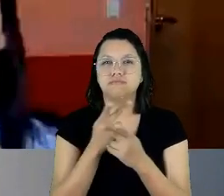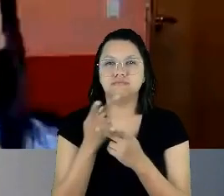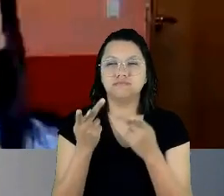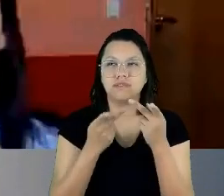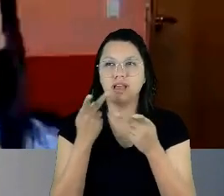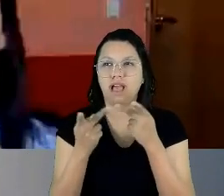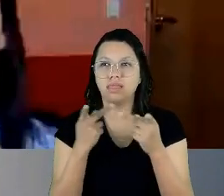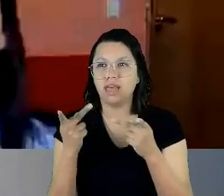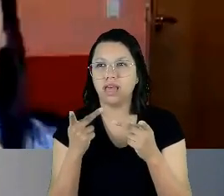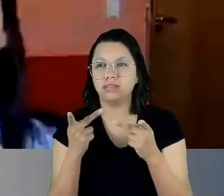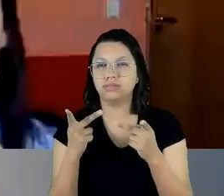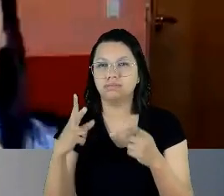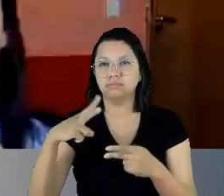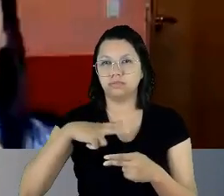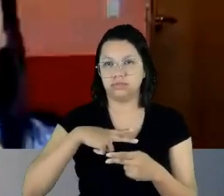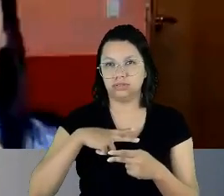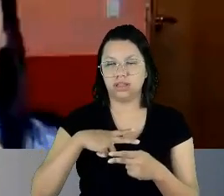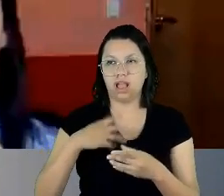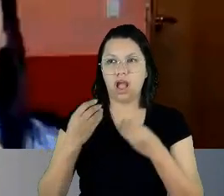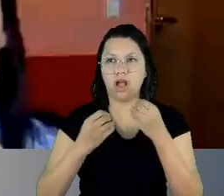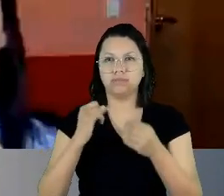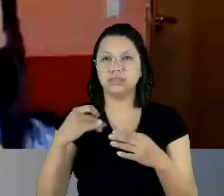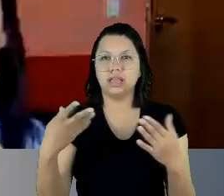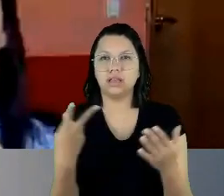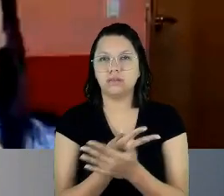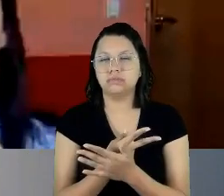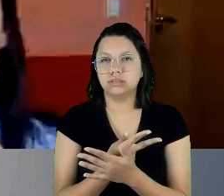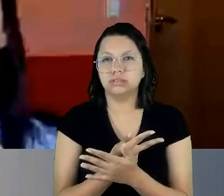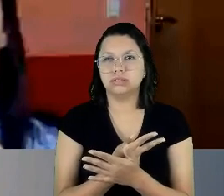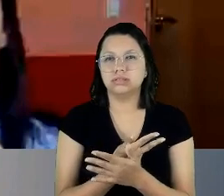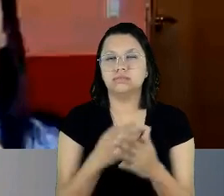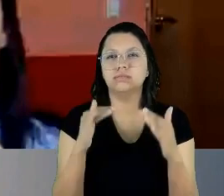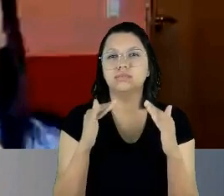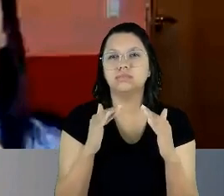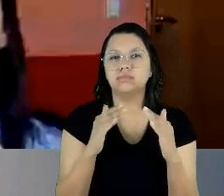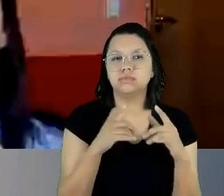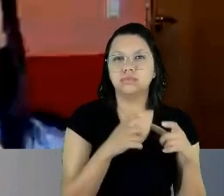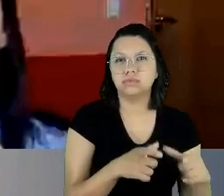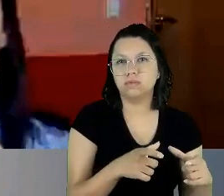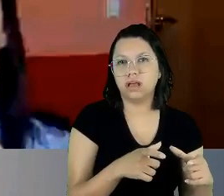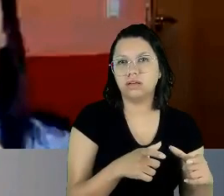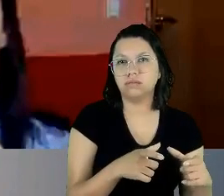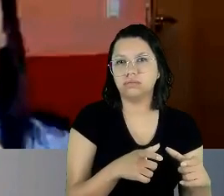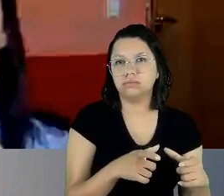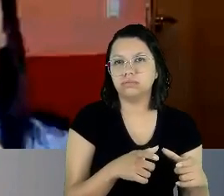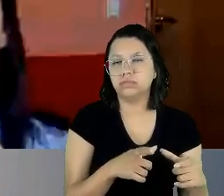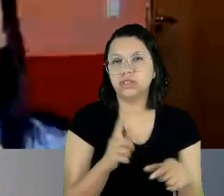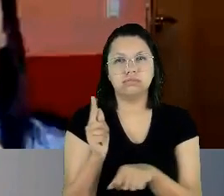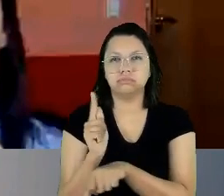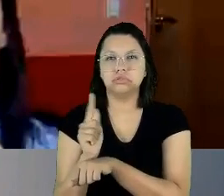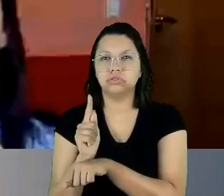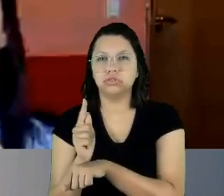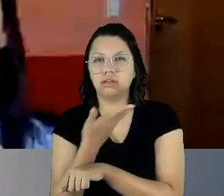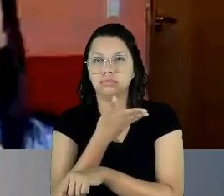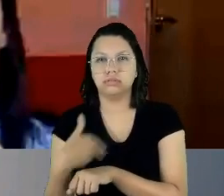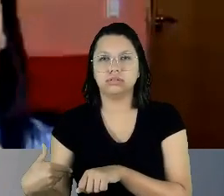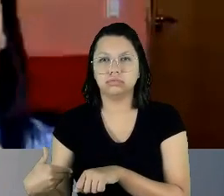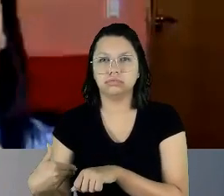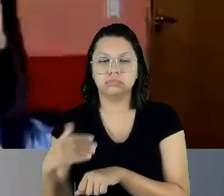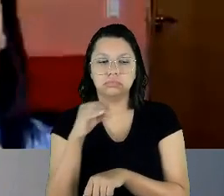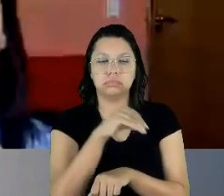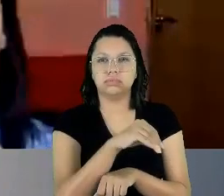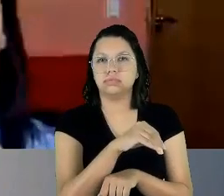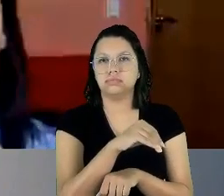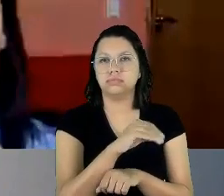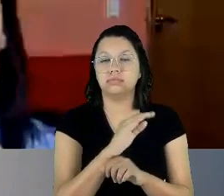noção de privacidade, como se ela ocorresse num lugar, num local que não estaria sujeito à ingerência do Estado.